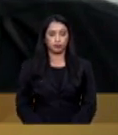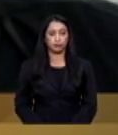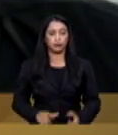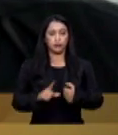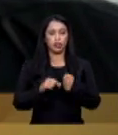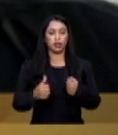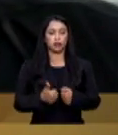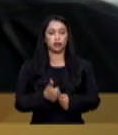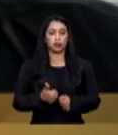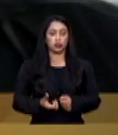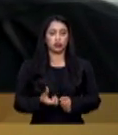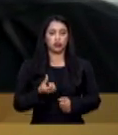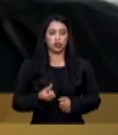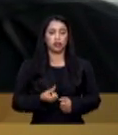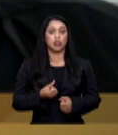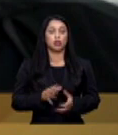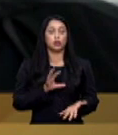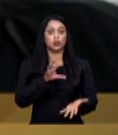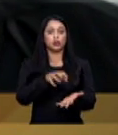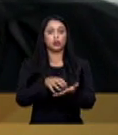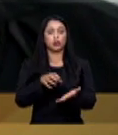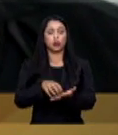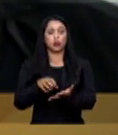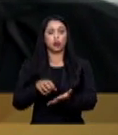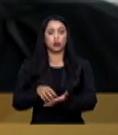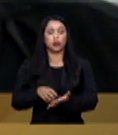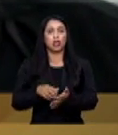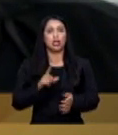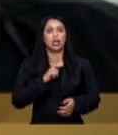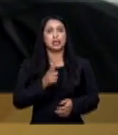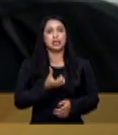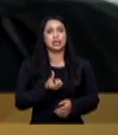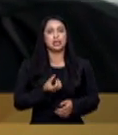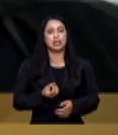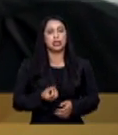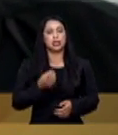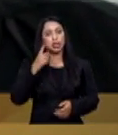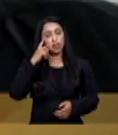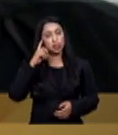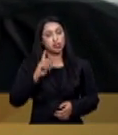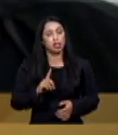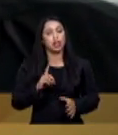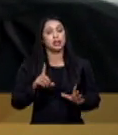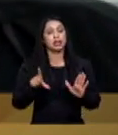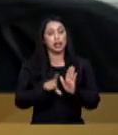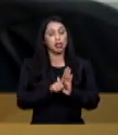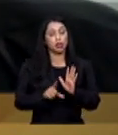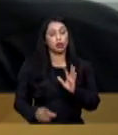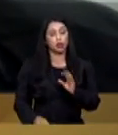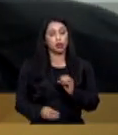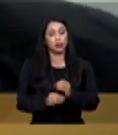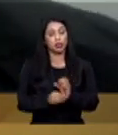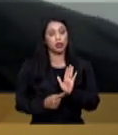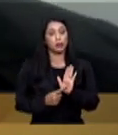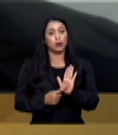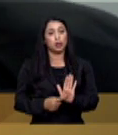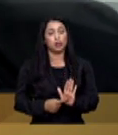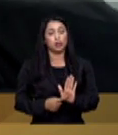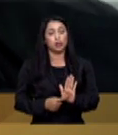Artigo 16. Todos os órgãos e entidades públicas deverão, no prazo de 60 dias contados da data em vigor desta lei complementar, apresentar